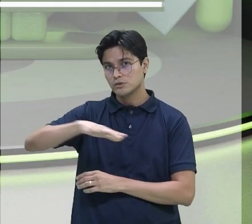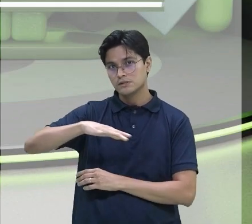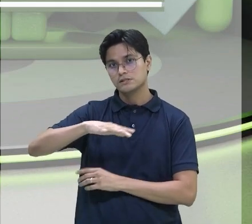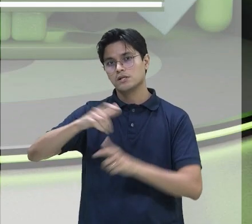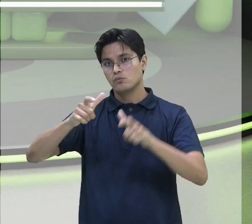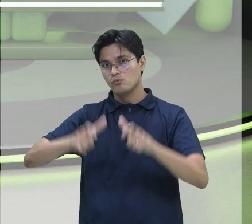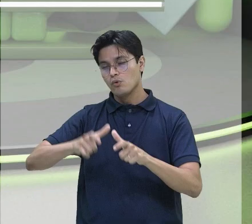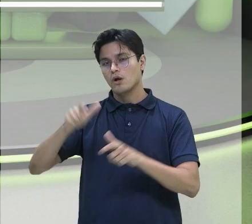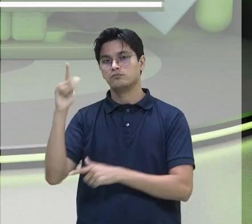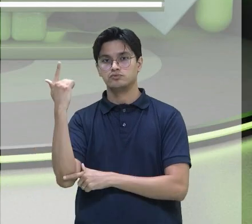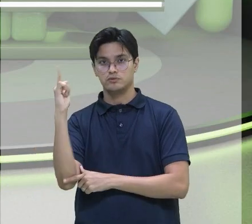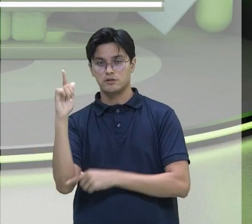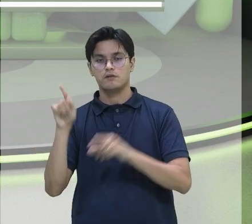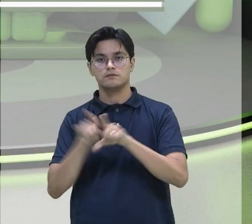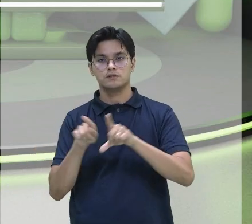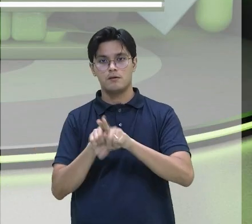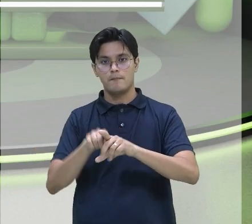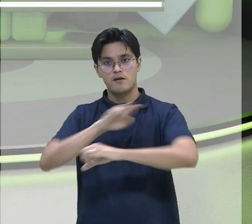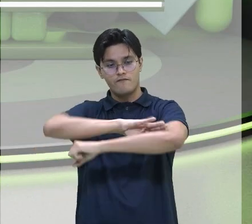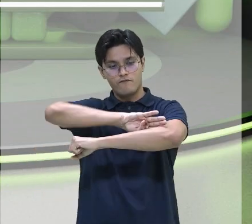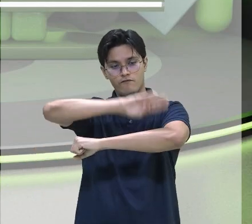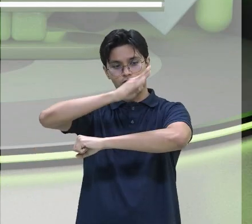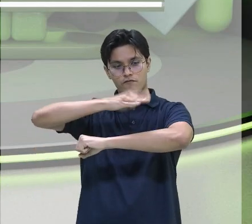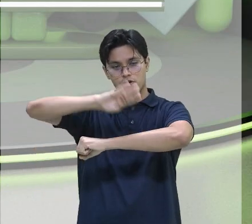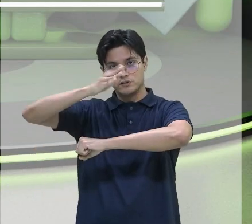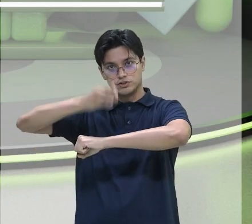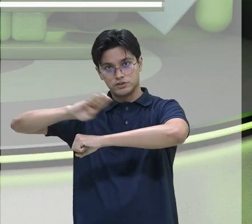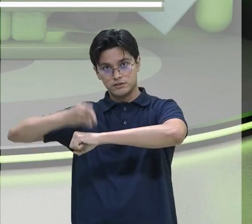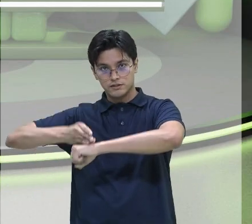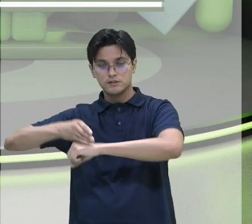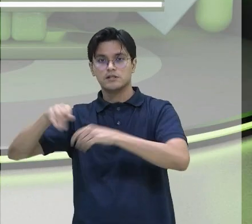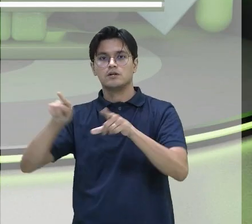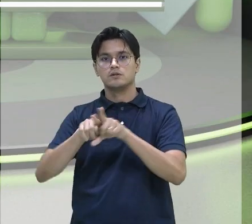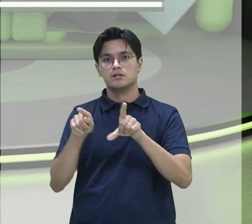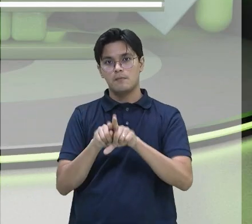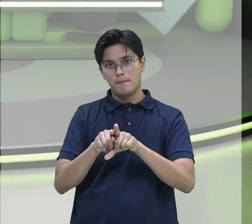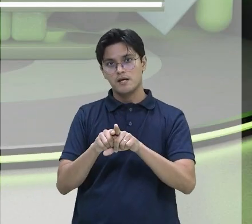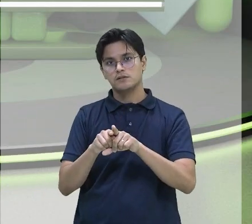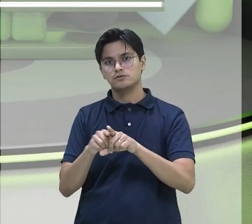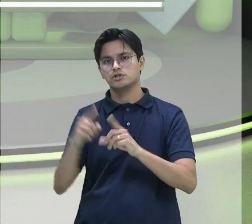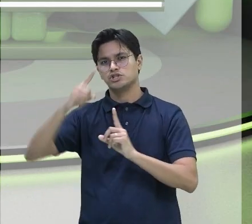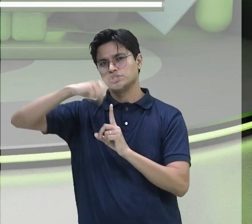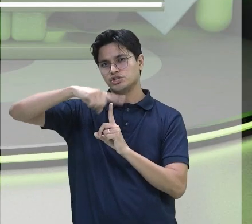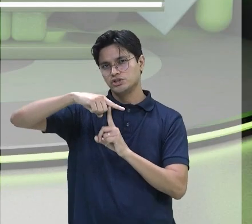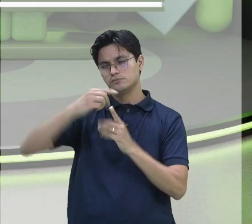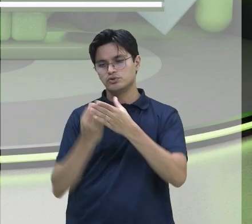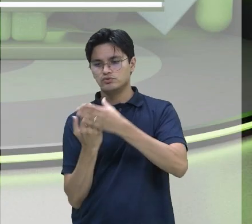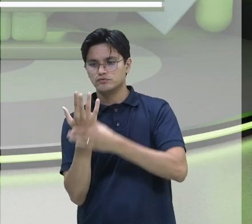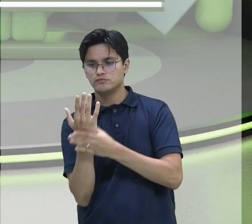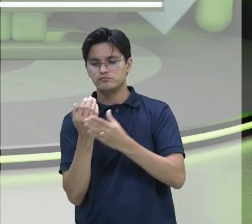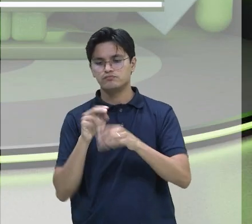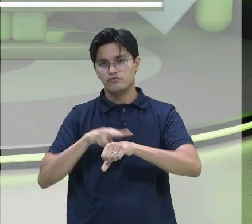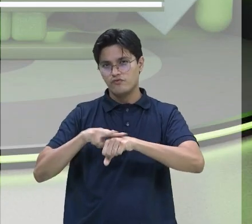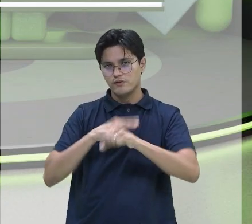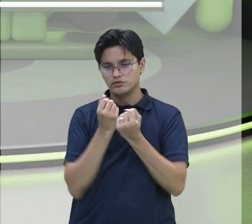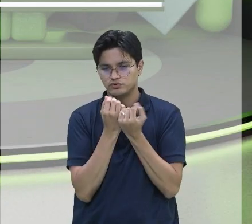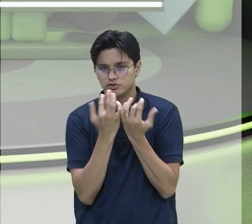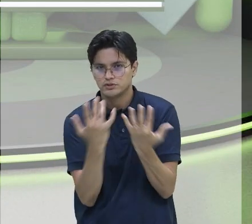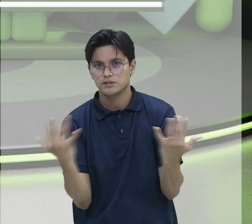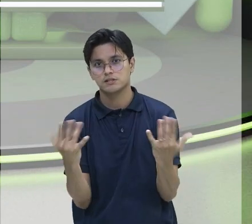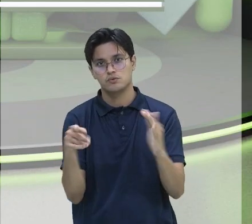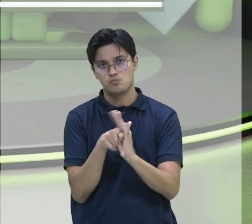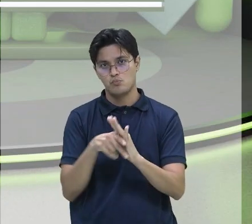relevo, a vegetação do determinado local. Então, vamos ver aqui